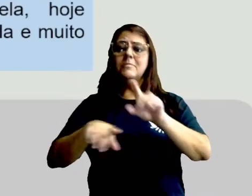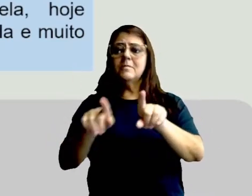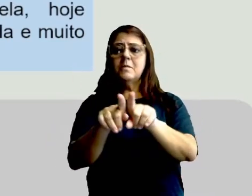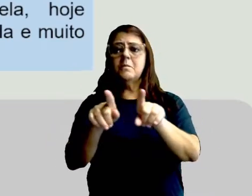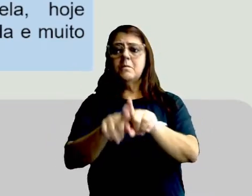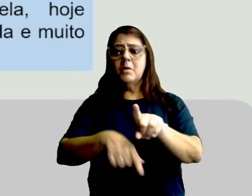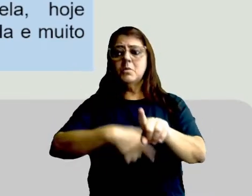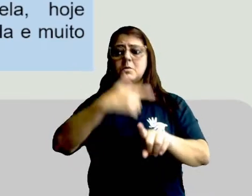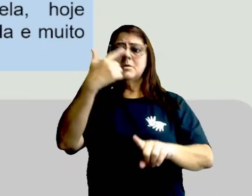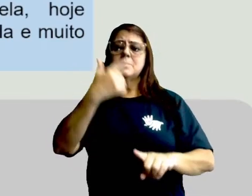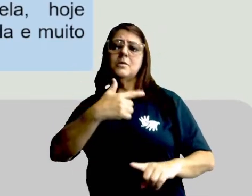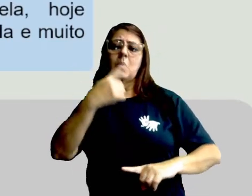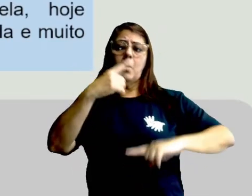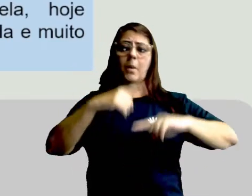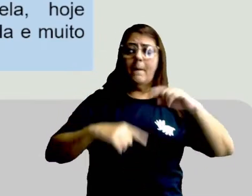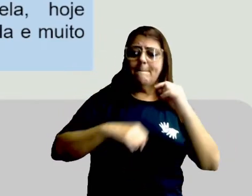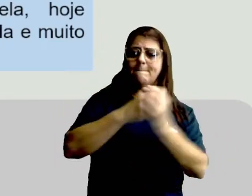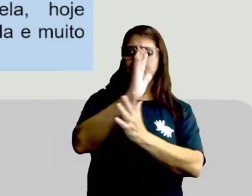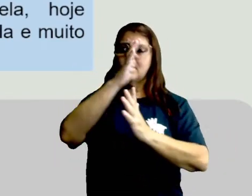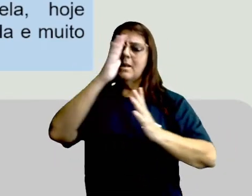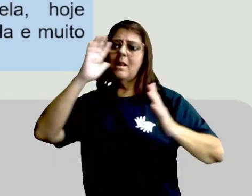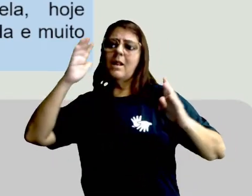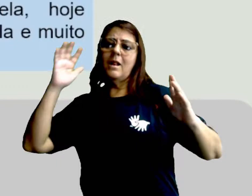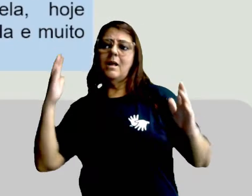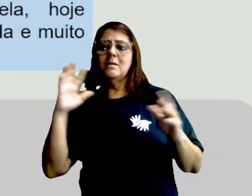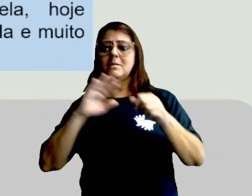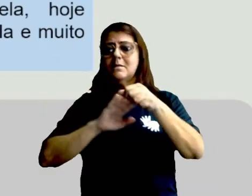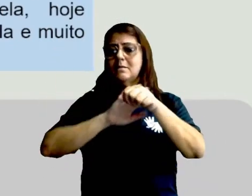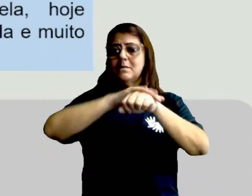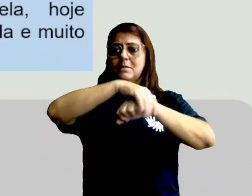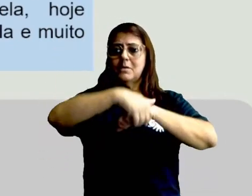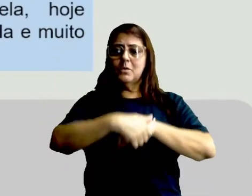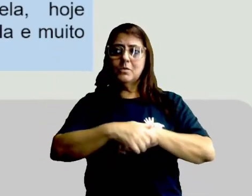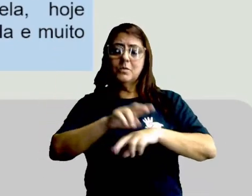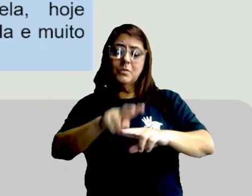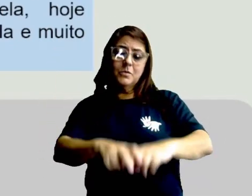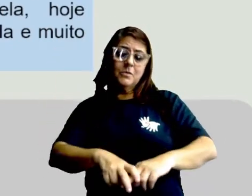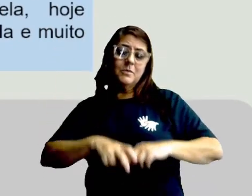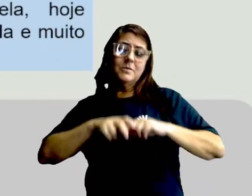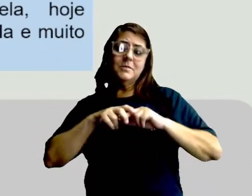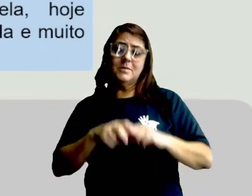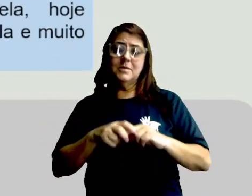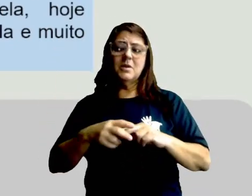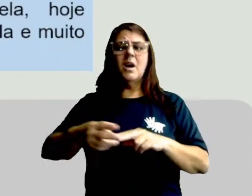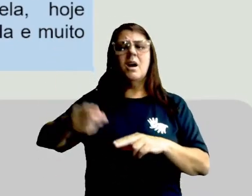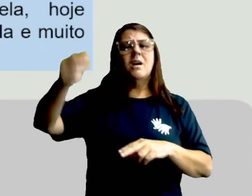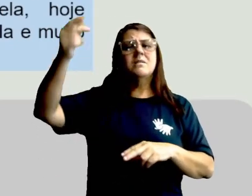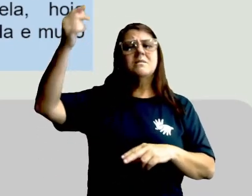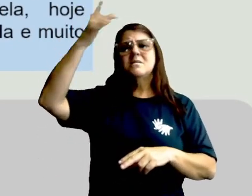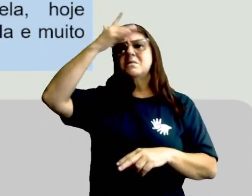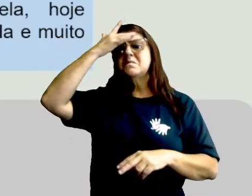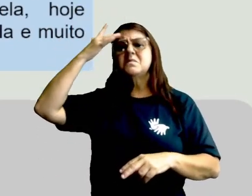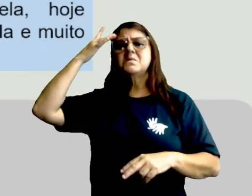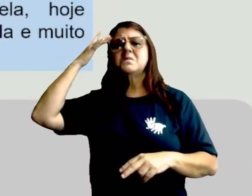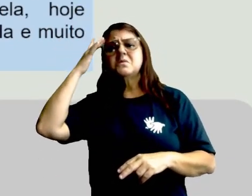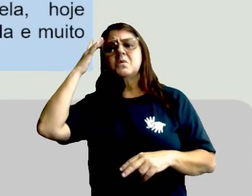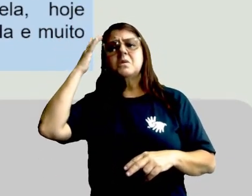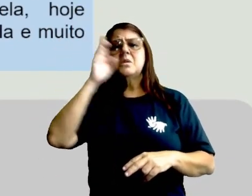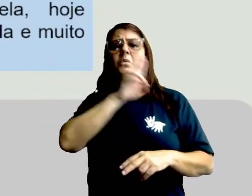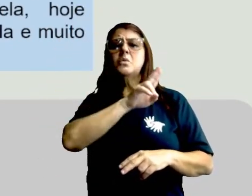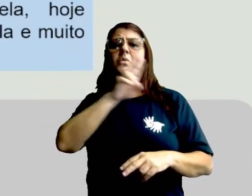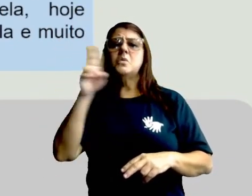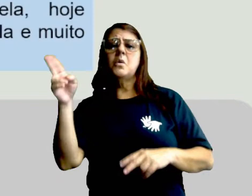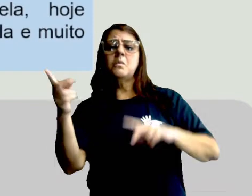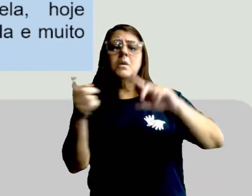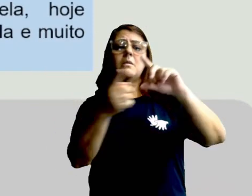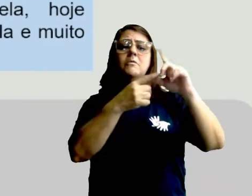o segundo objeto mais brilhante durante a noite. Por isso, né, os povos antigos deram o nome dele